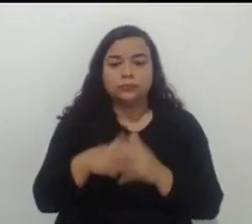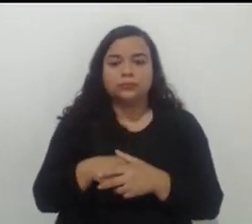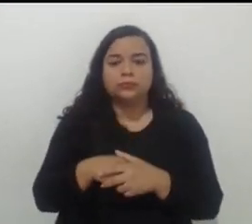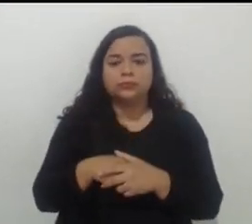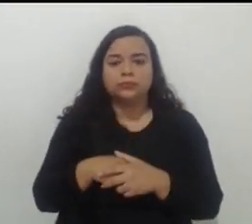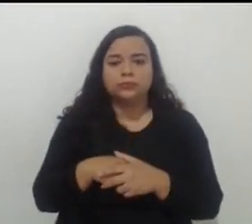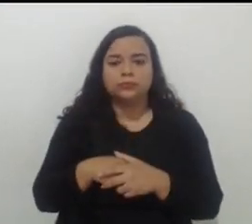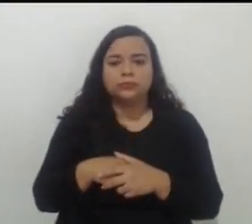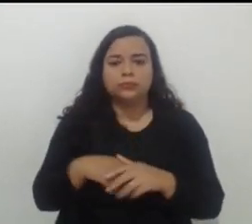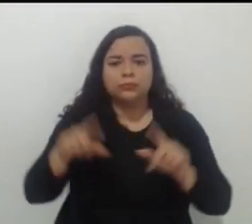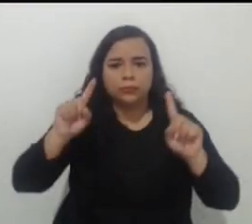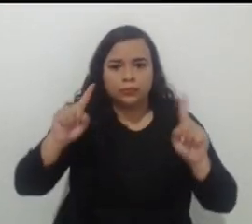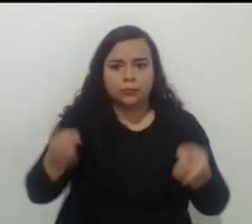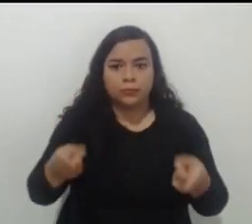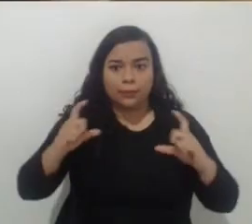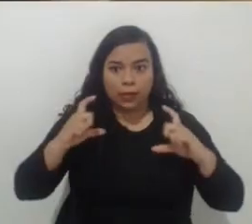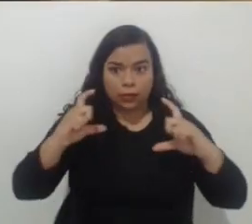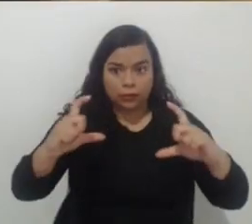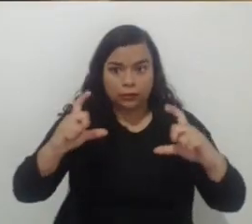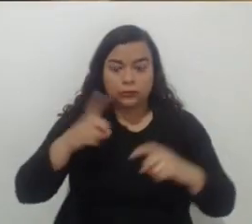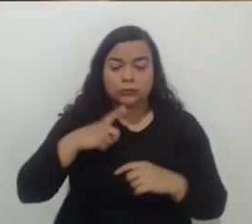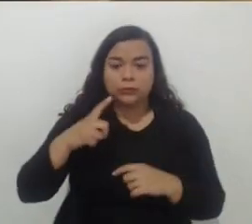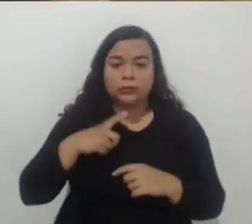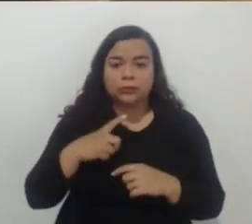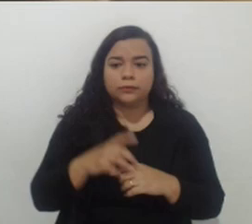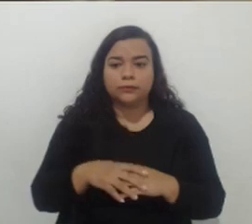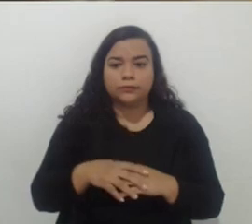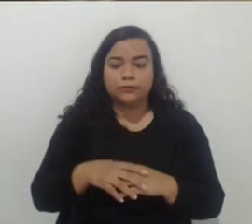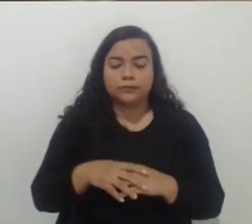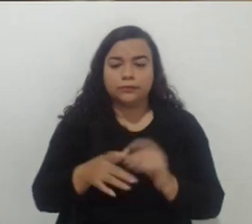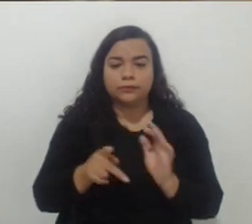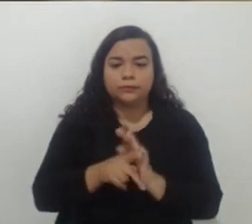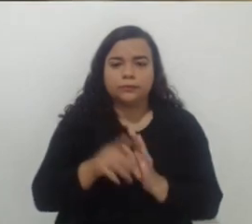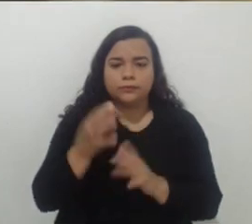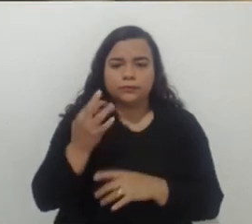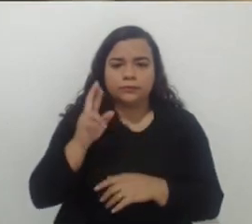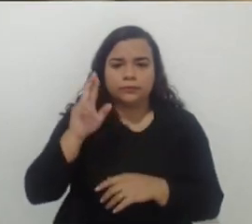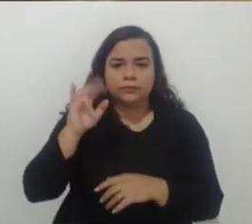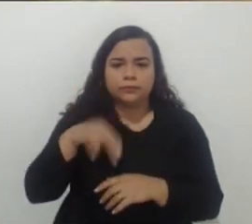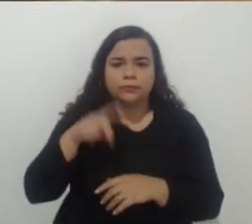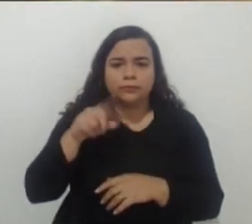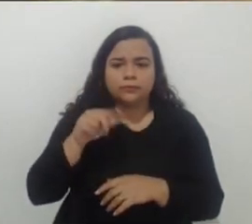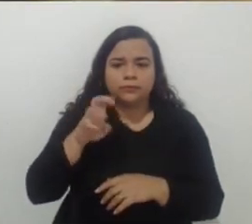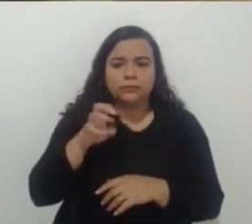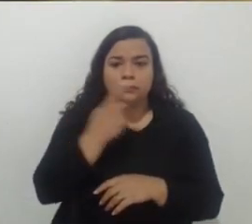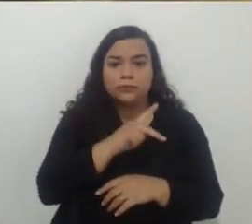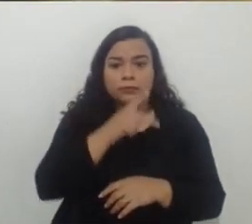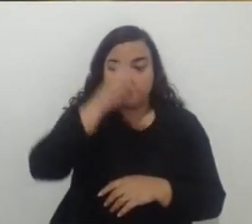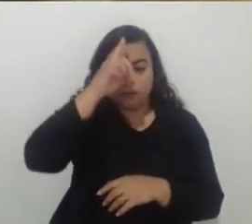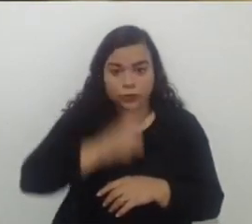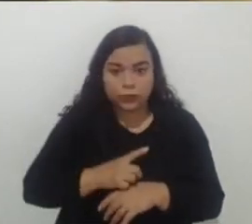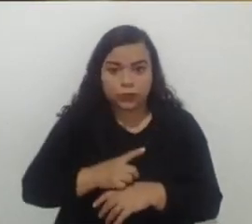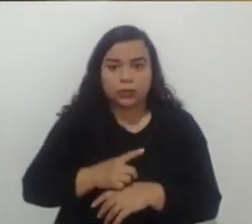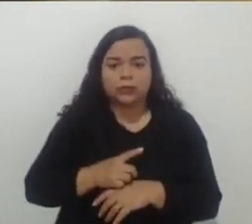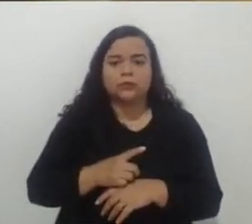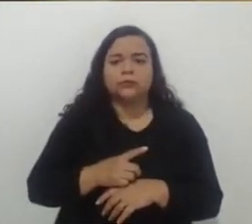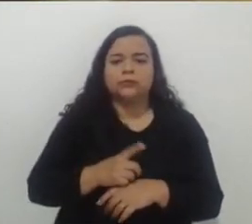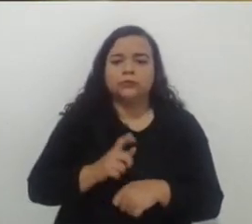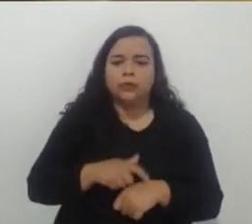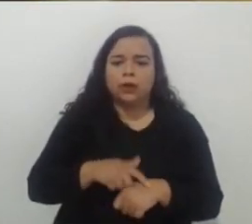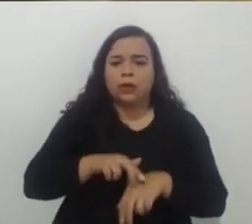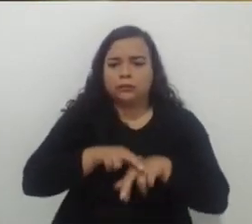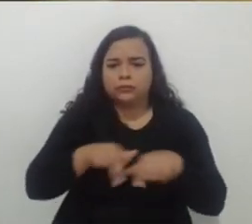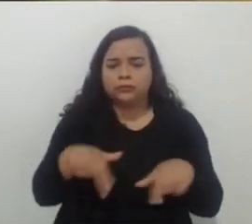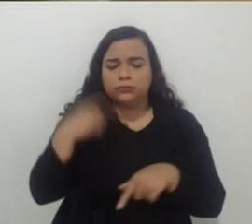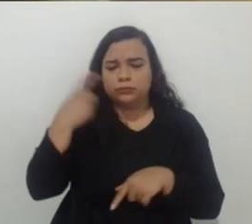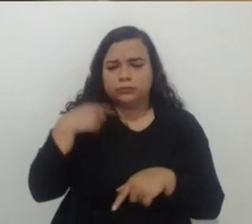da Trindade, recebe seus direitos pertinentes aos honorários advocatícios sucumbenciais.